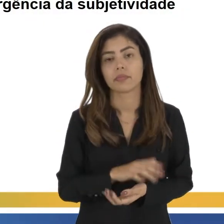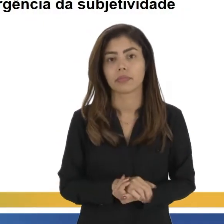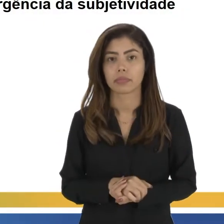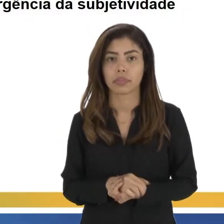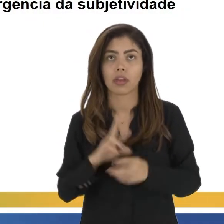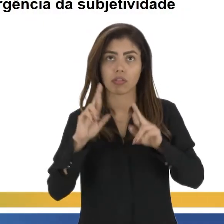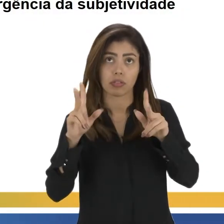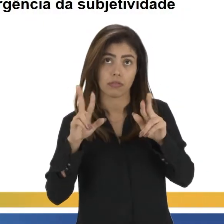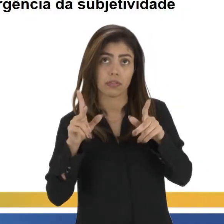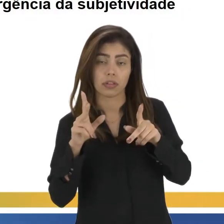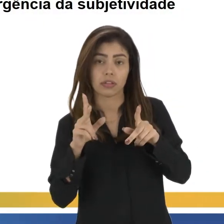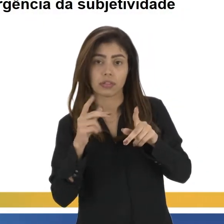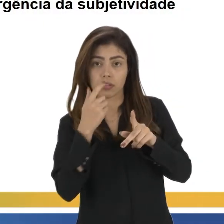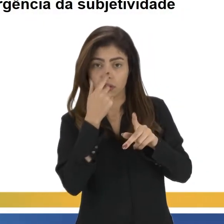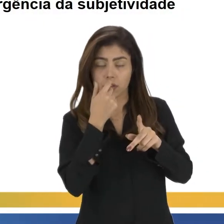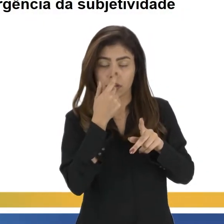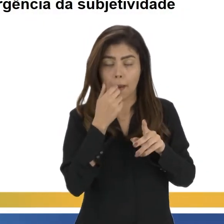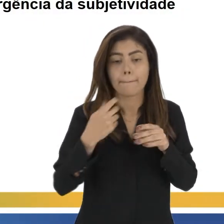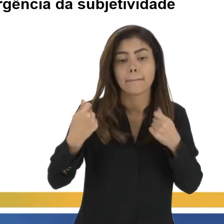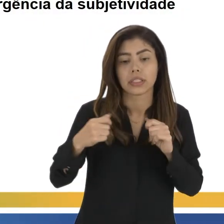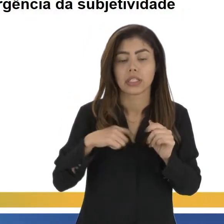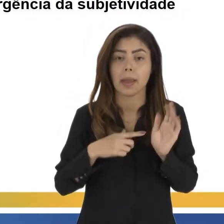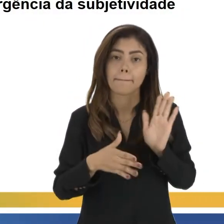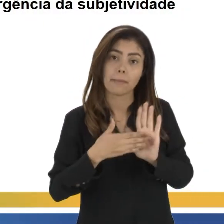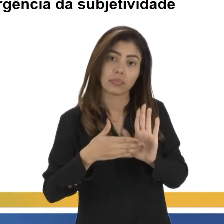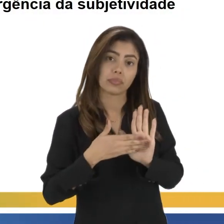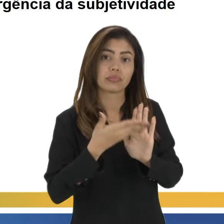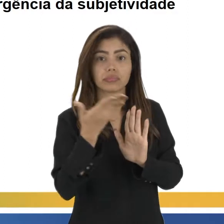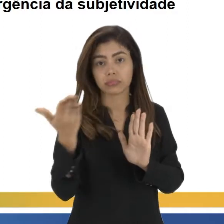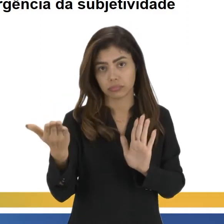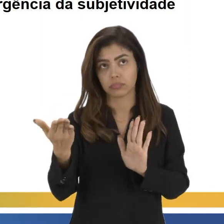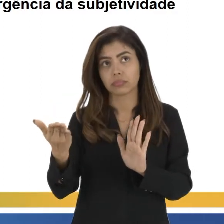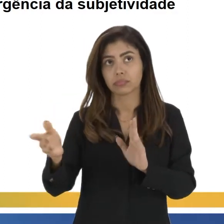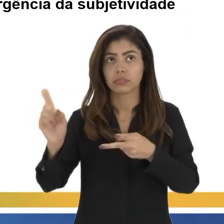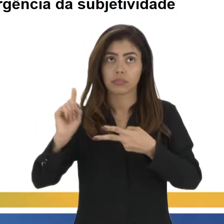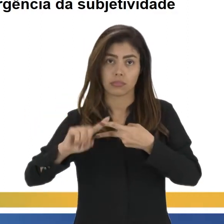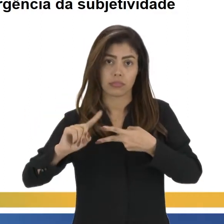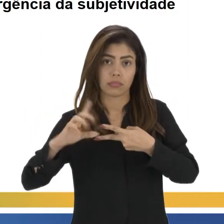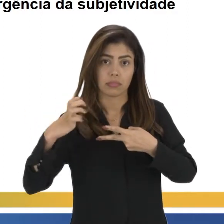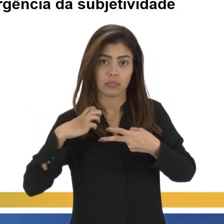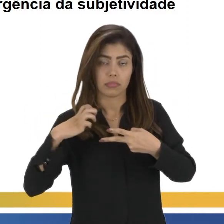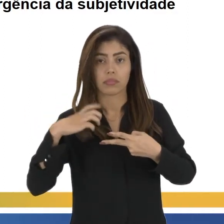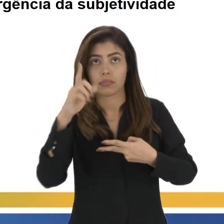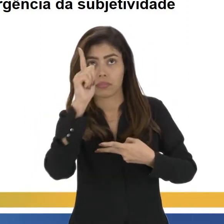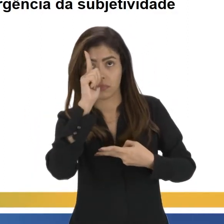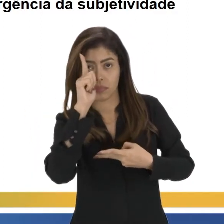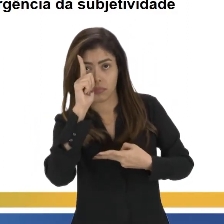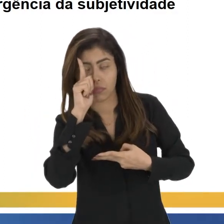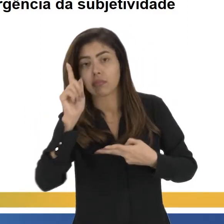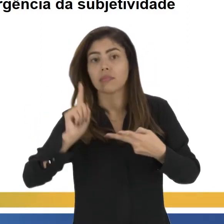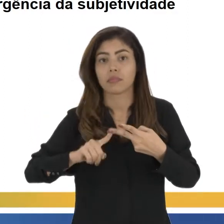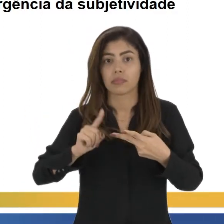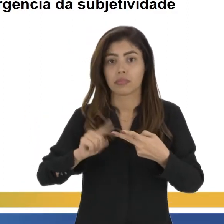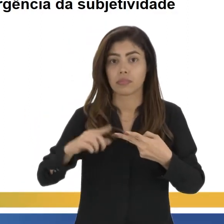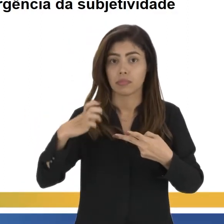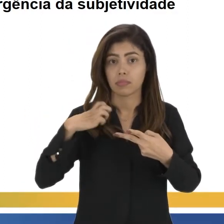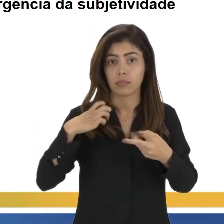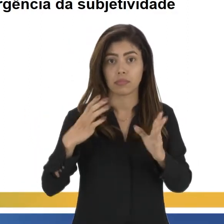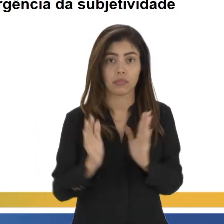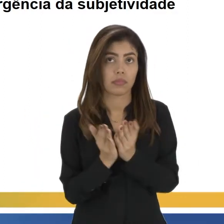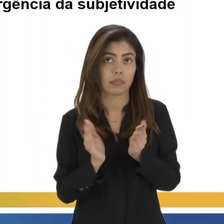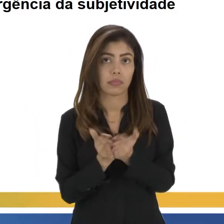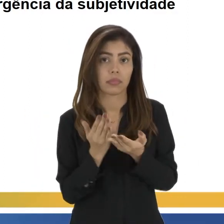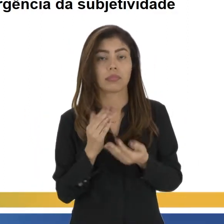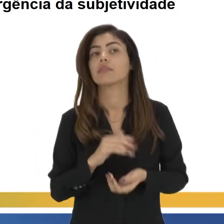umas diferenças que precisam ser mencionadas entre a ética grega e a ética